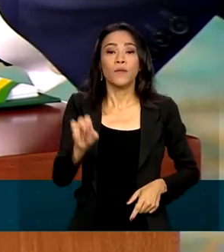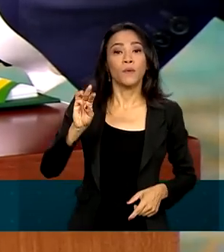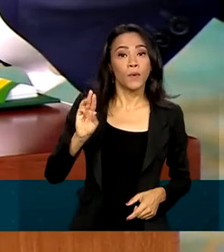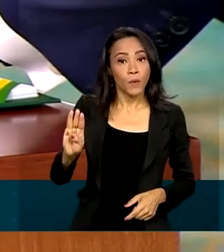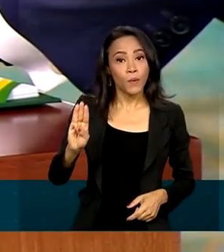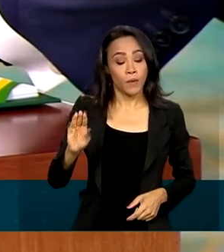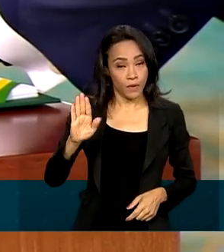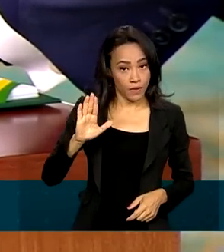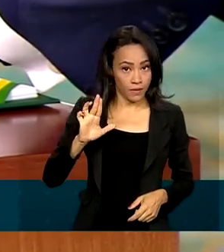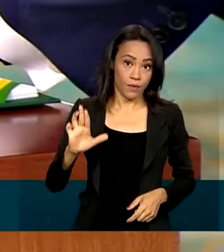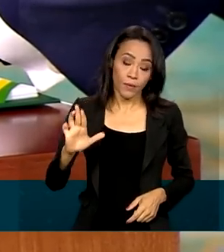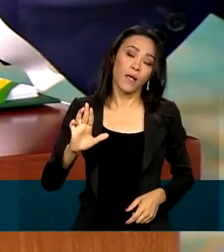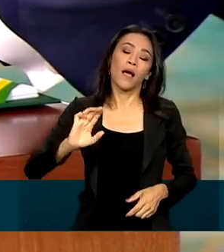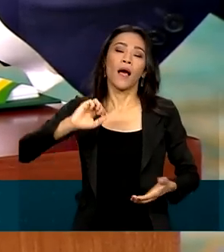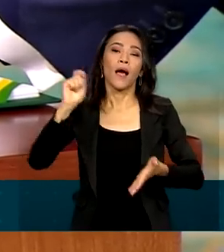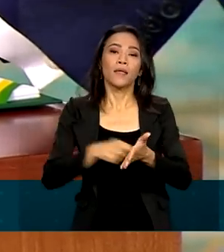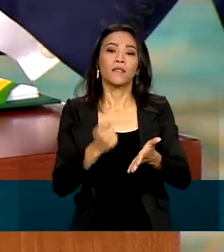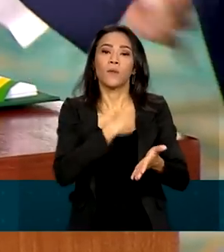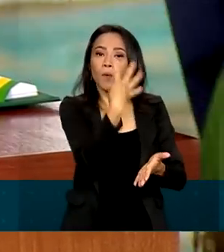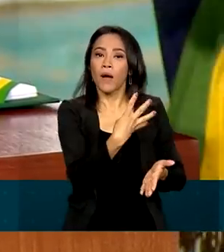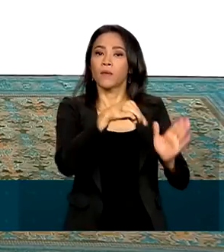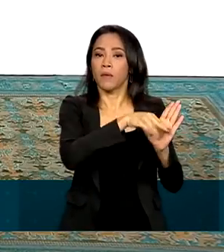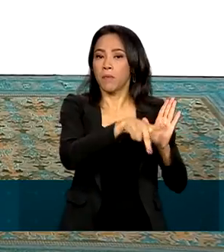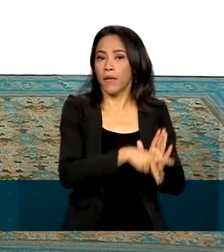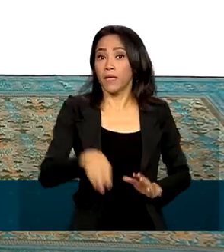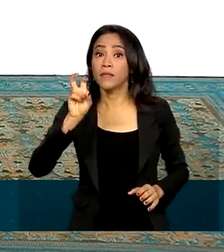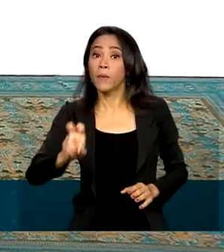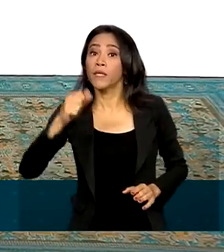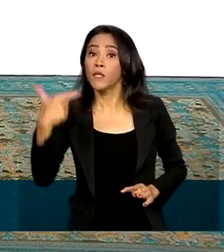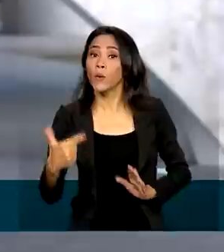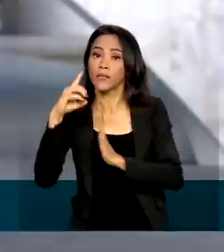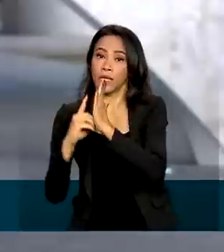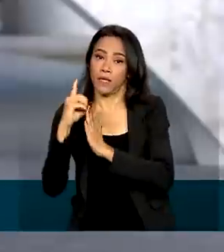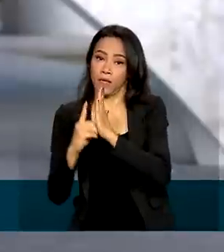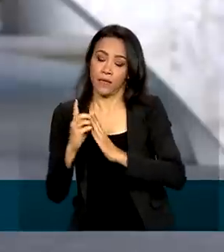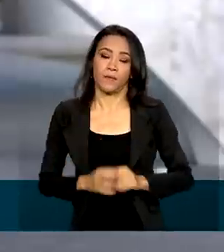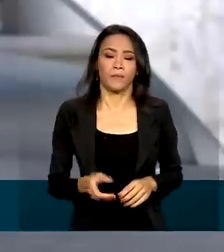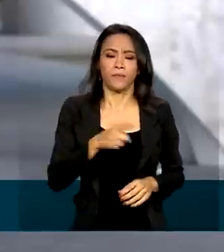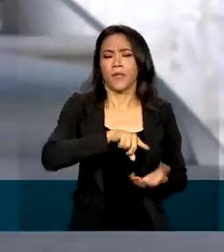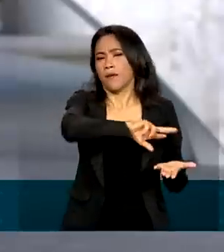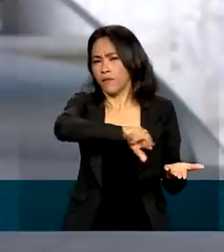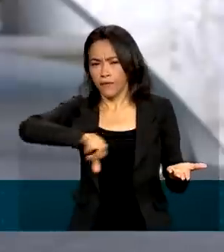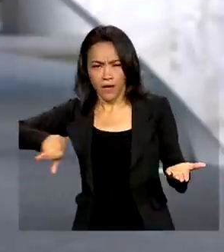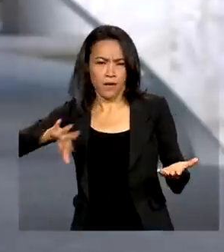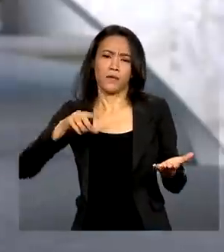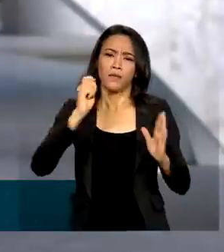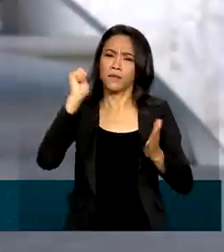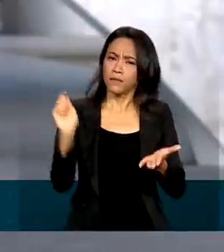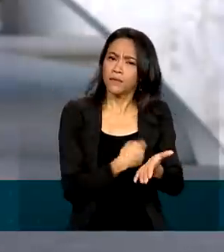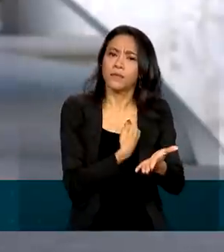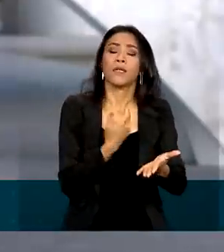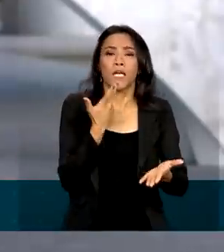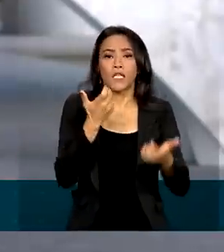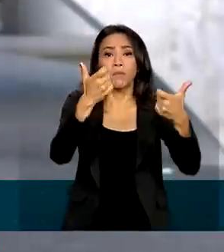quatro medidas Provisórias e 52 decretos presidenciais entre as medidas Lula oficializou